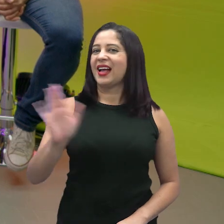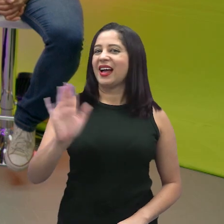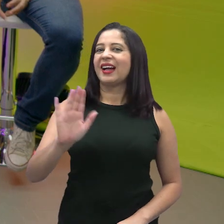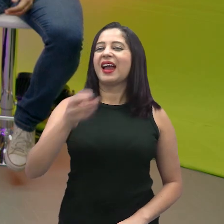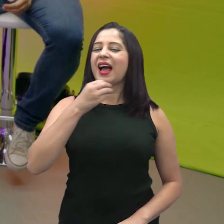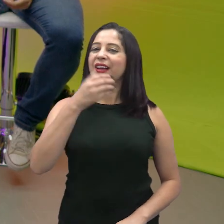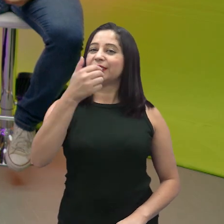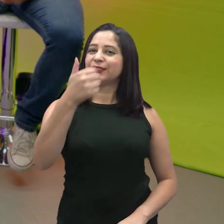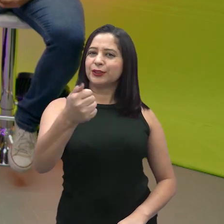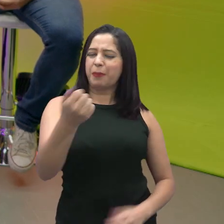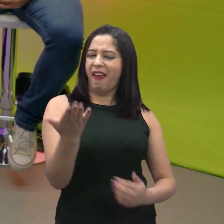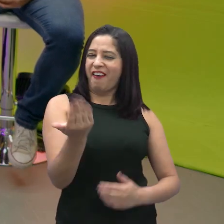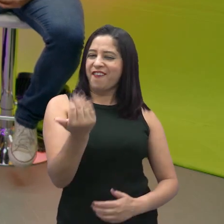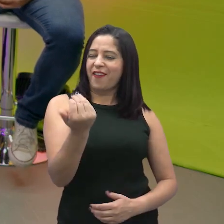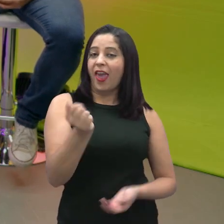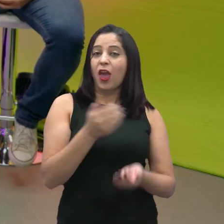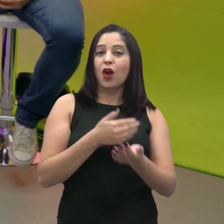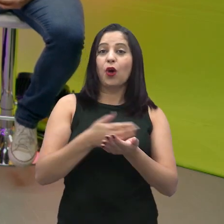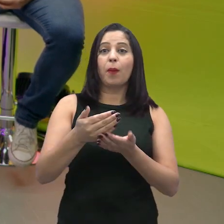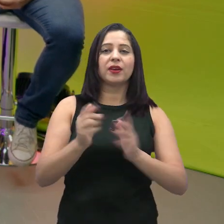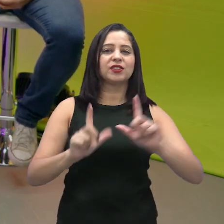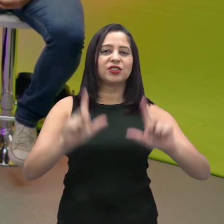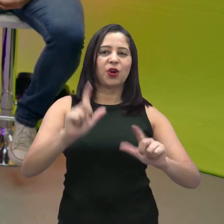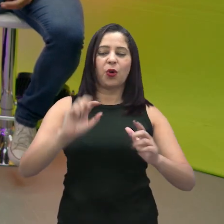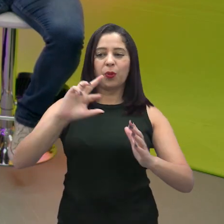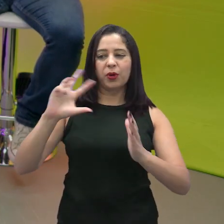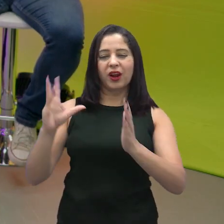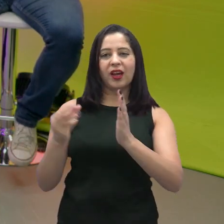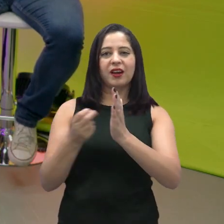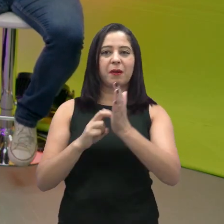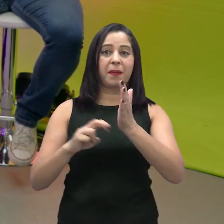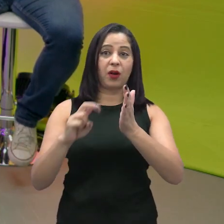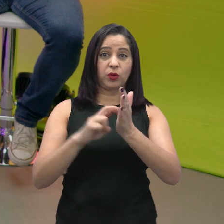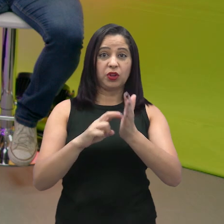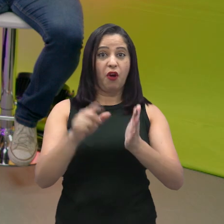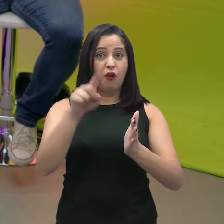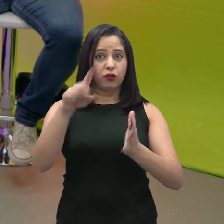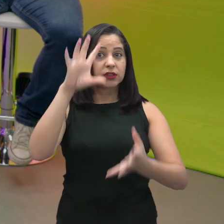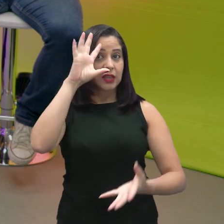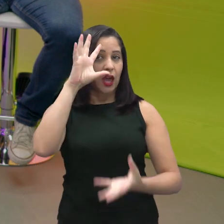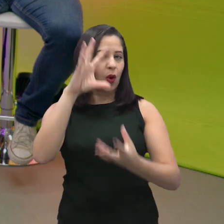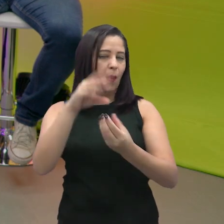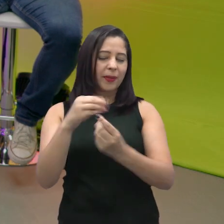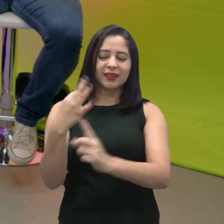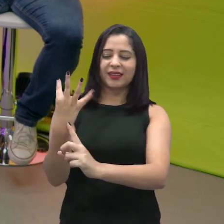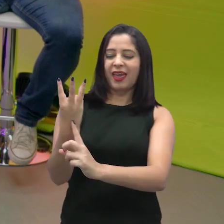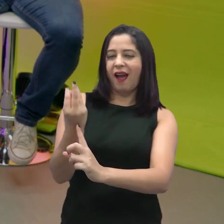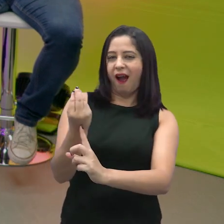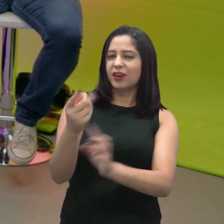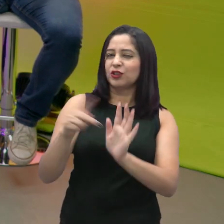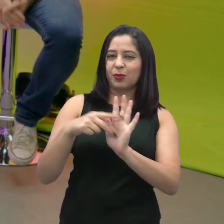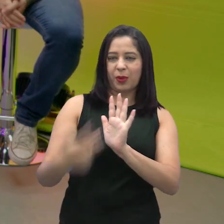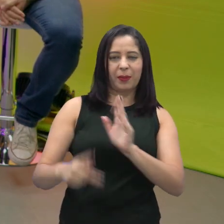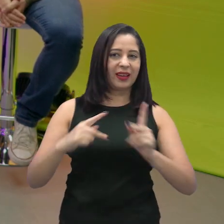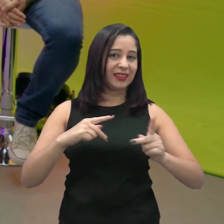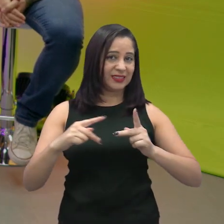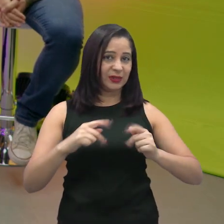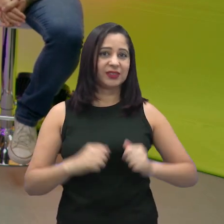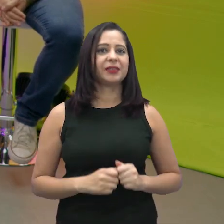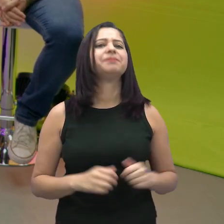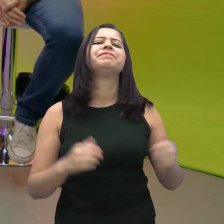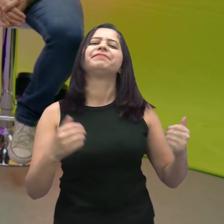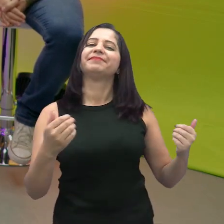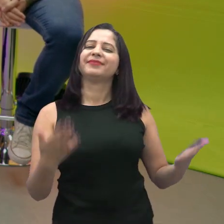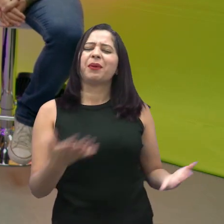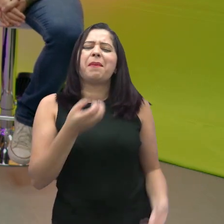E aí galera, tudo bem? Chega mais, tá começando mais um Conexão Cultura, programa que leva você pra dentro das artes da nossa cidade e região. E aí, gente,